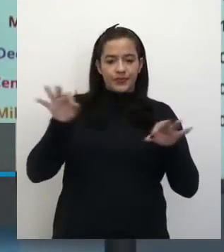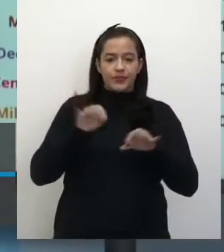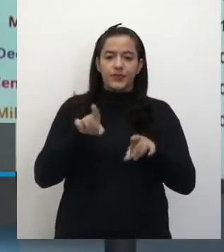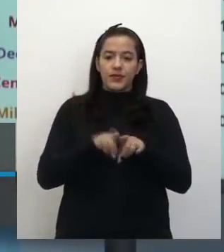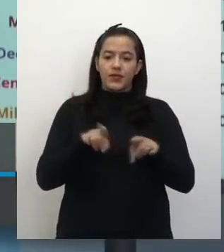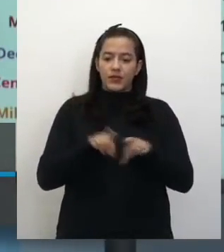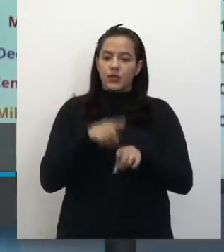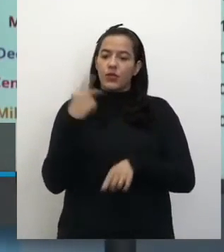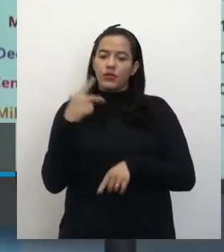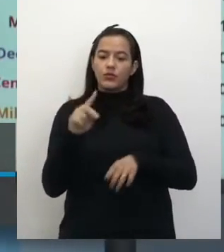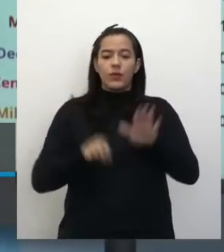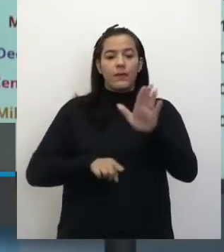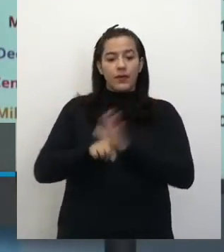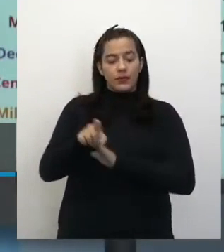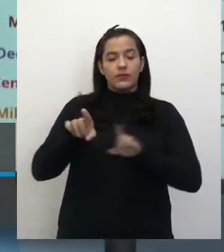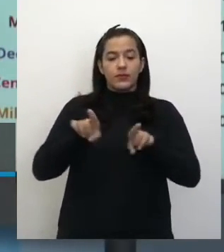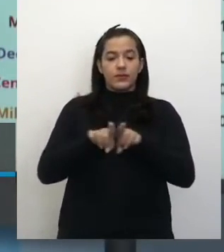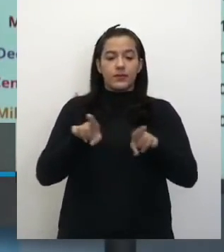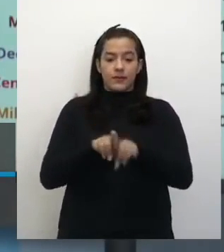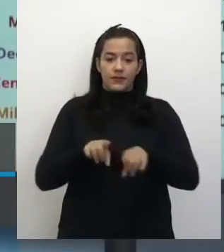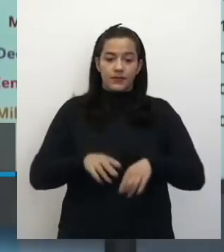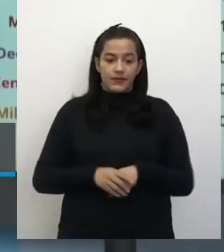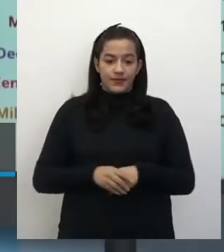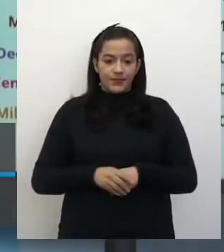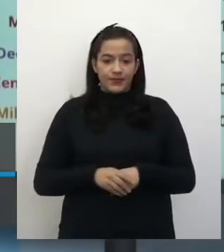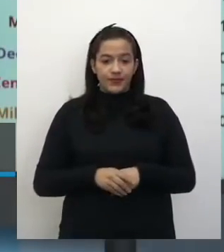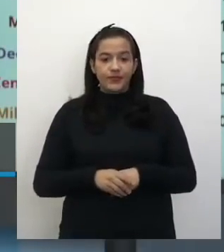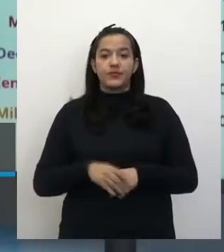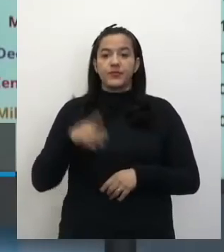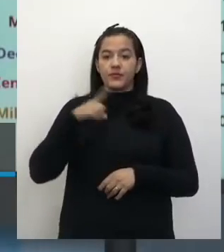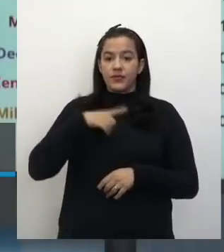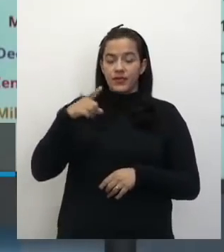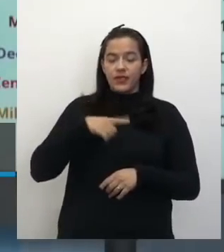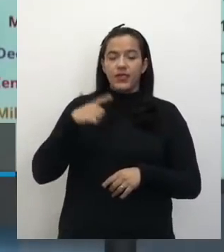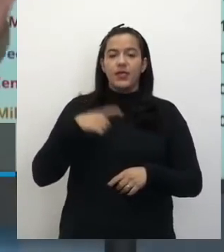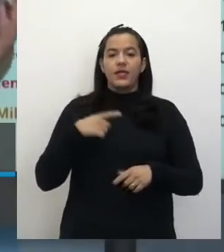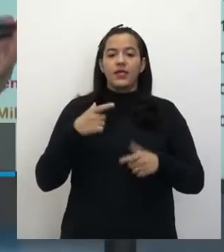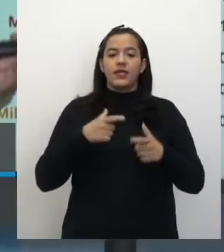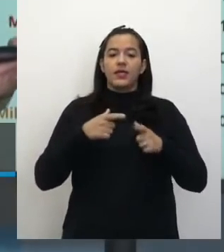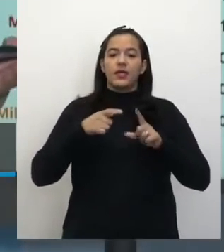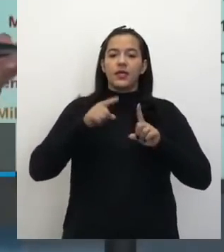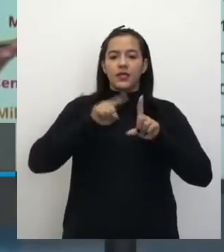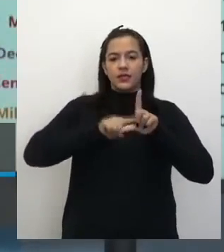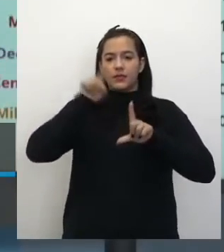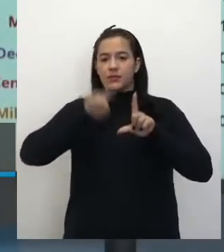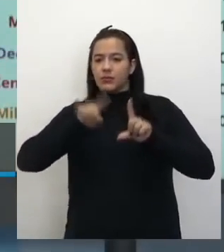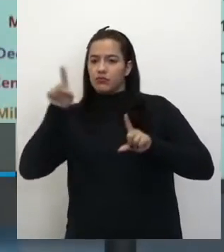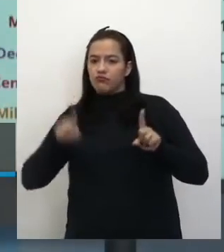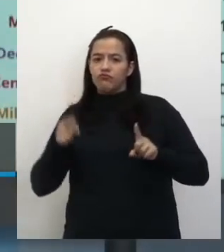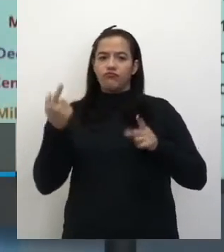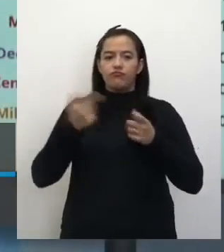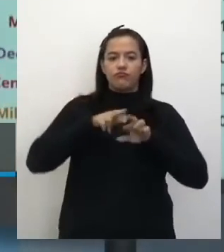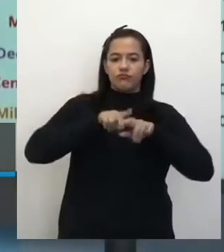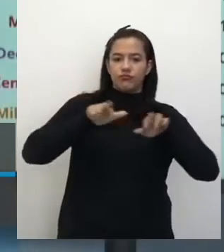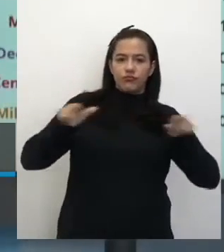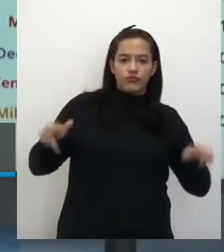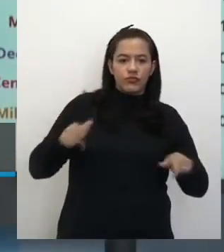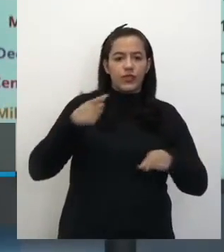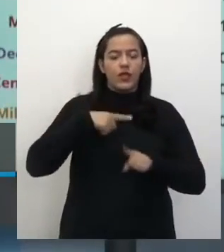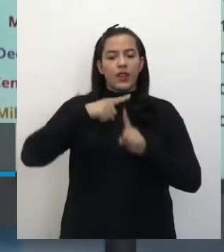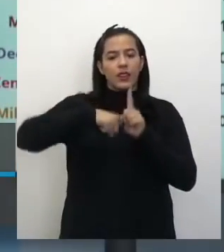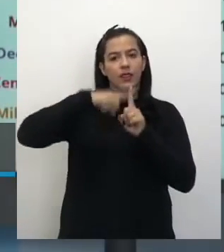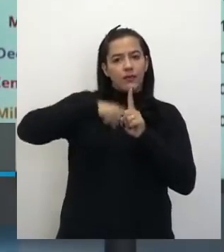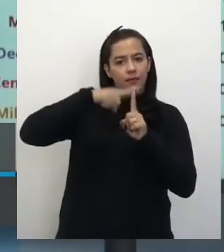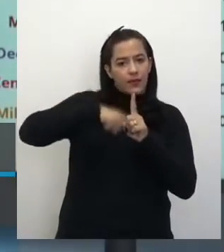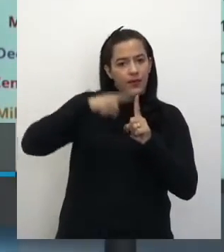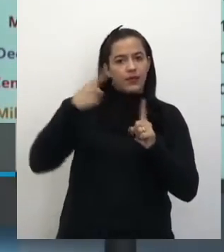preciosíssima a sua pergunta também. Para grandezas diferentes, nós utilizamos unidades diferentes, né? Temperatura, nós